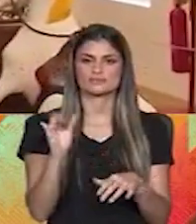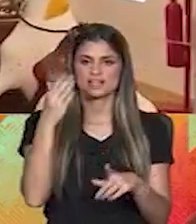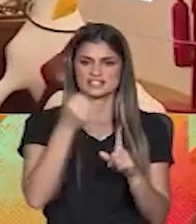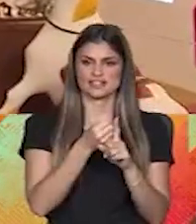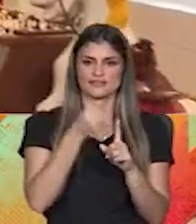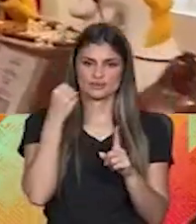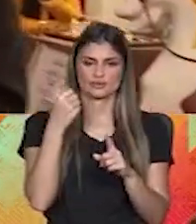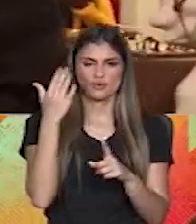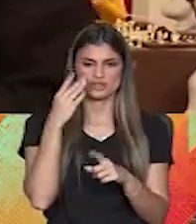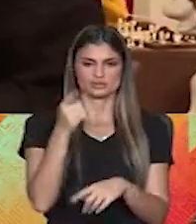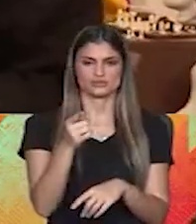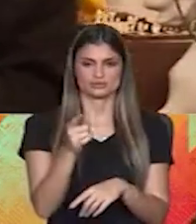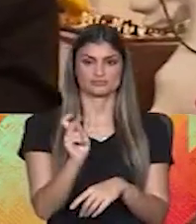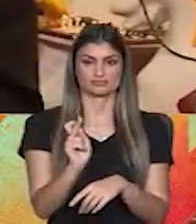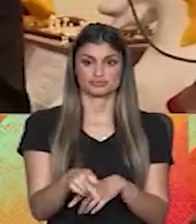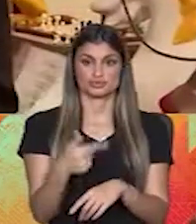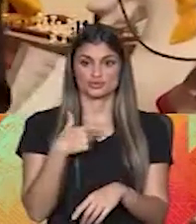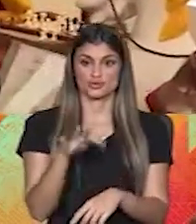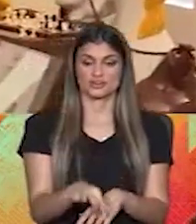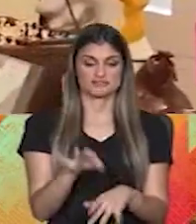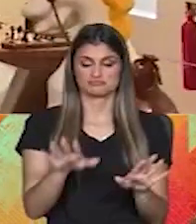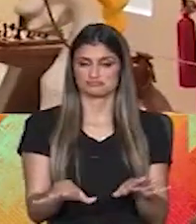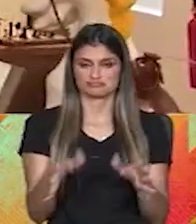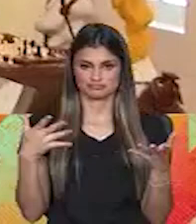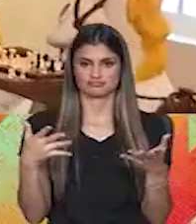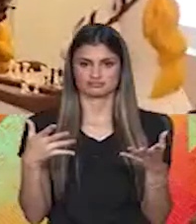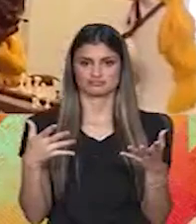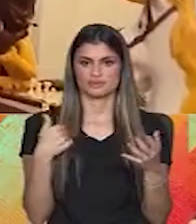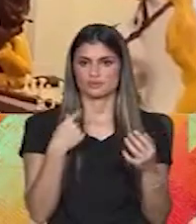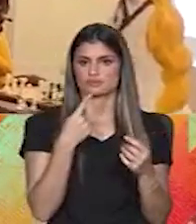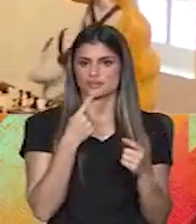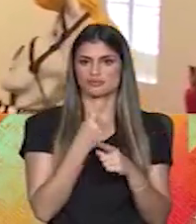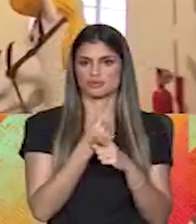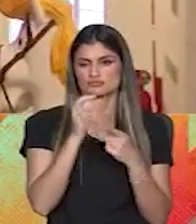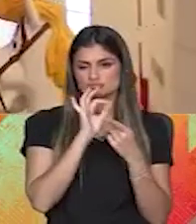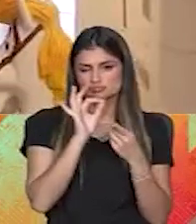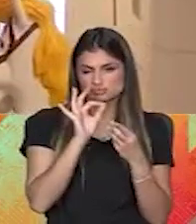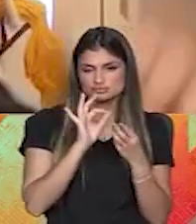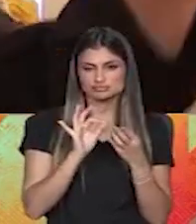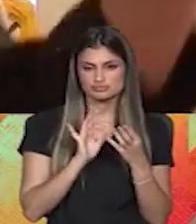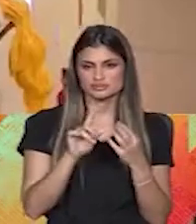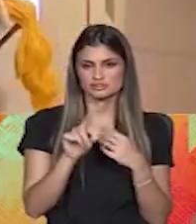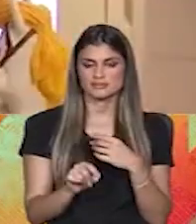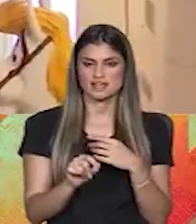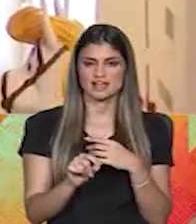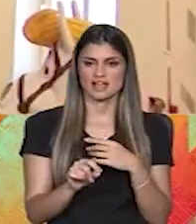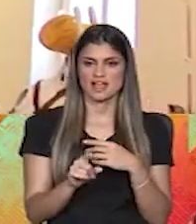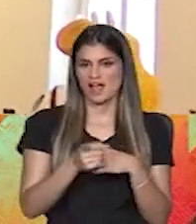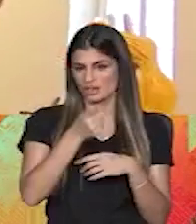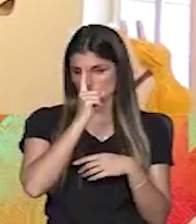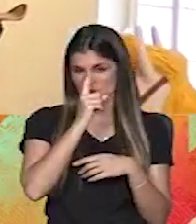Foi trazer foi por acaso eu escolhi foi por acaso e percebo porque tem muito por mudar sim também além da altura